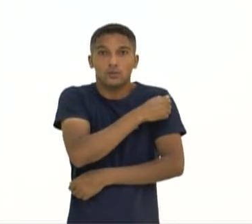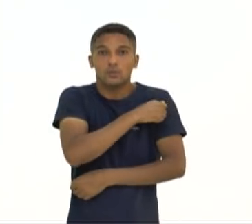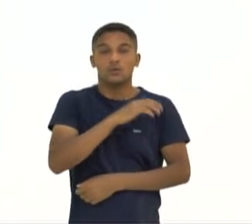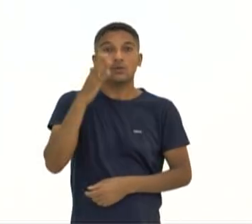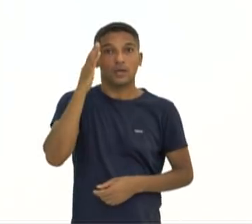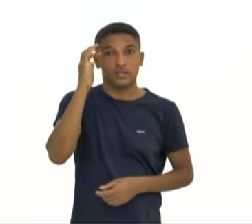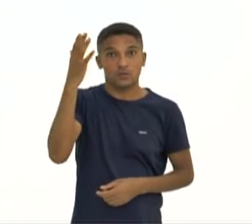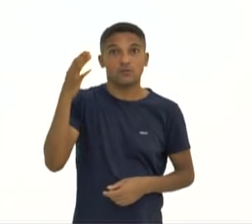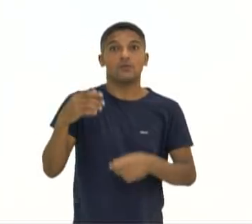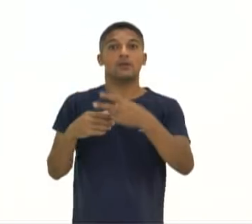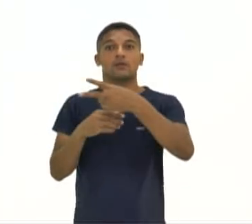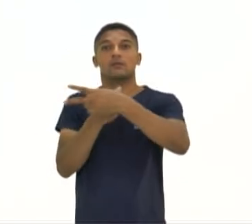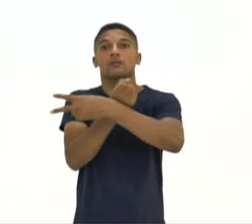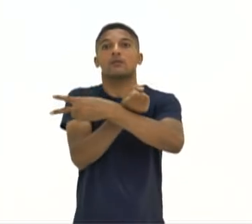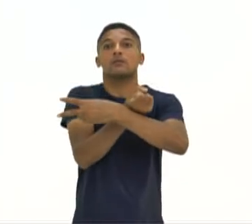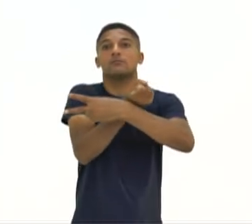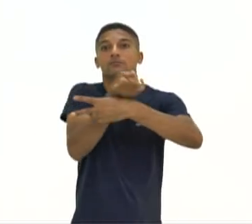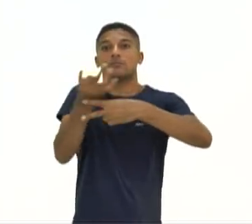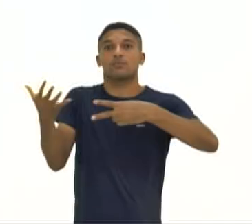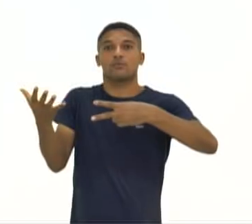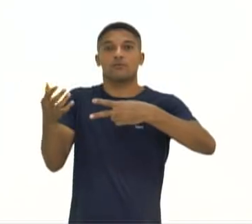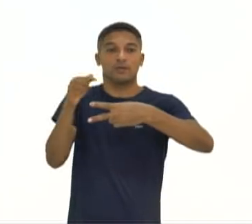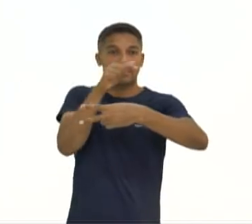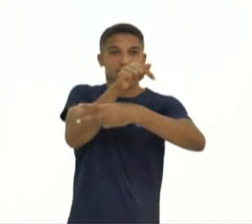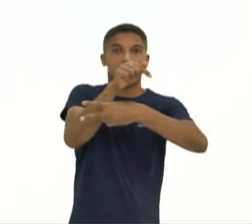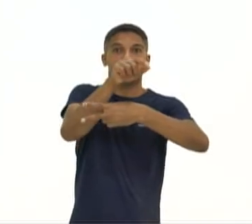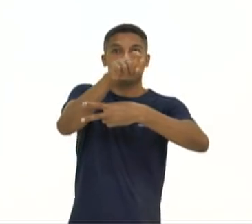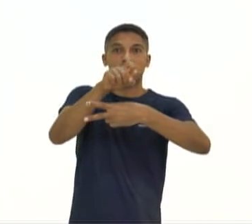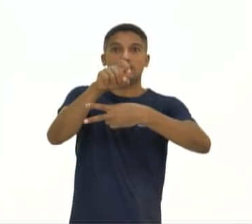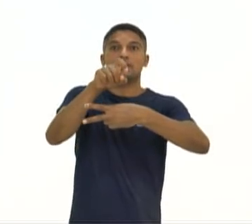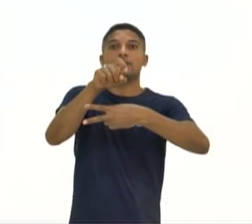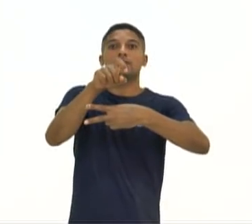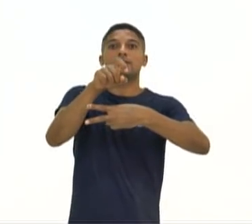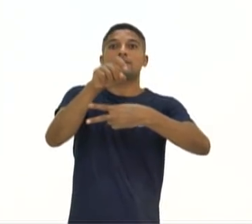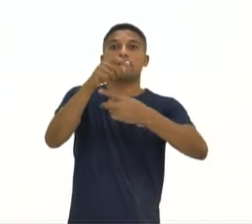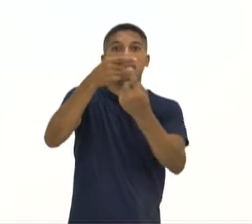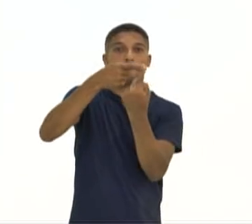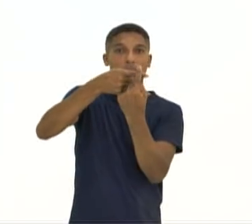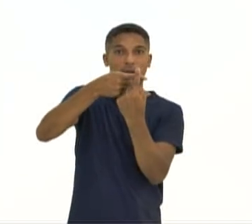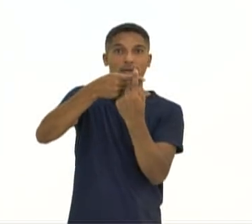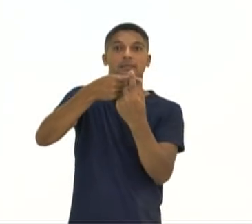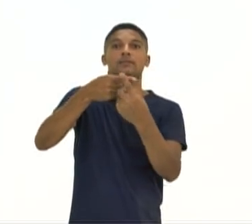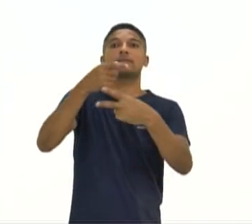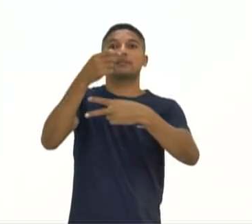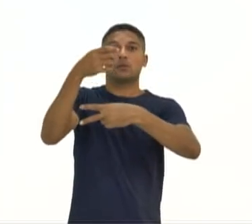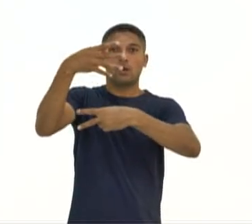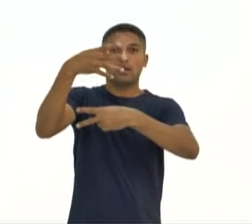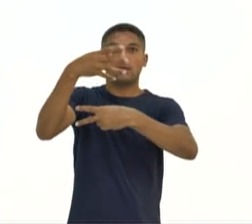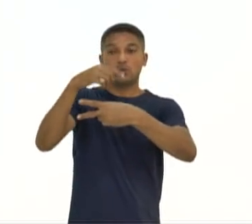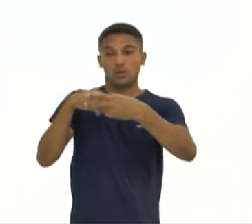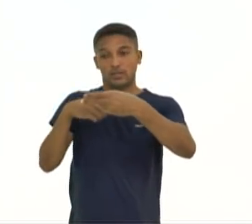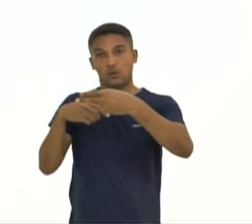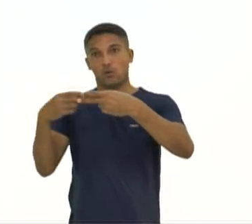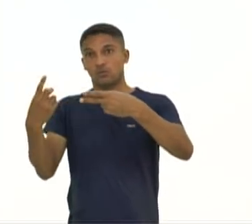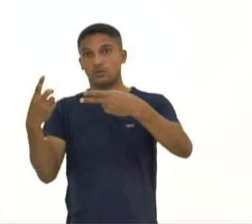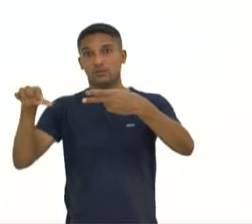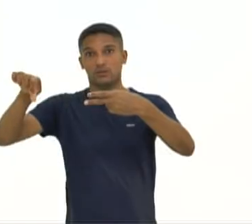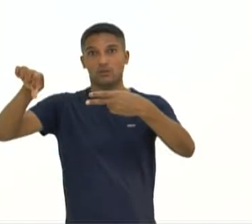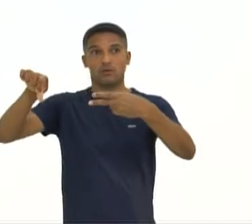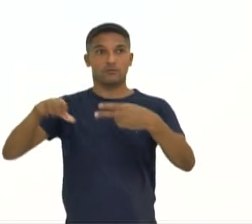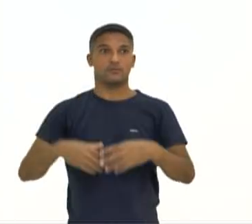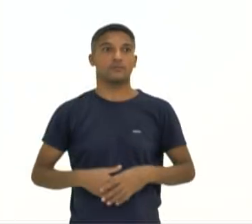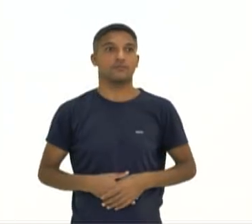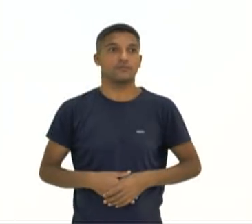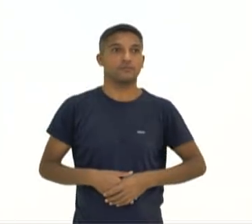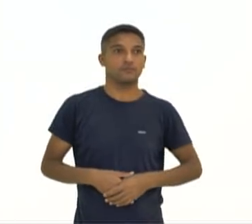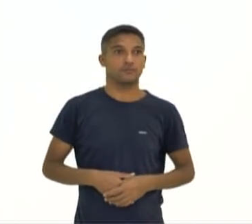equação 7x mais 4 igual a 19. Maurício foi representar a solução no quadro.